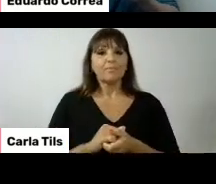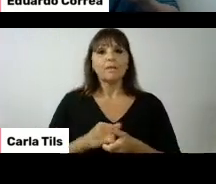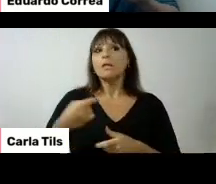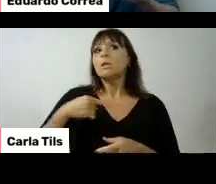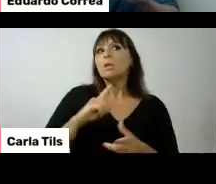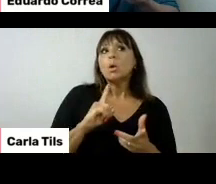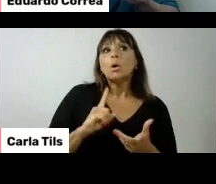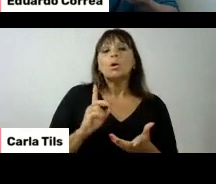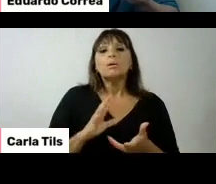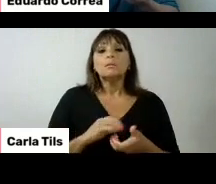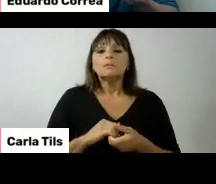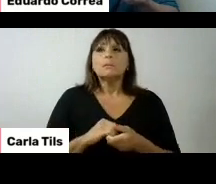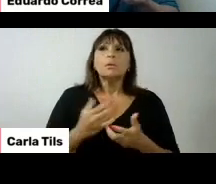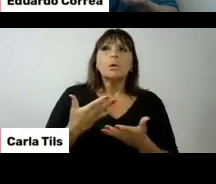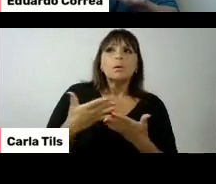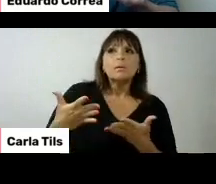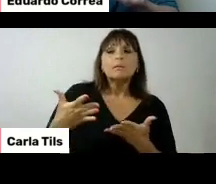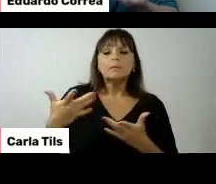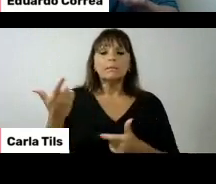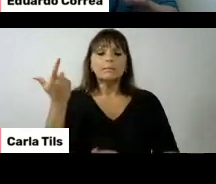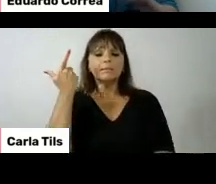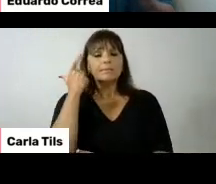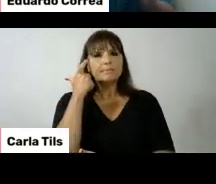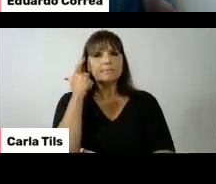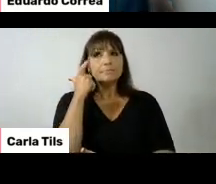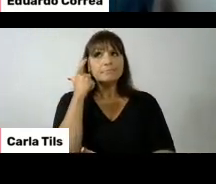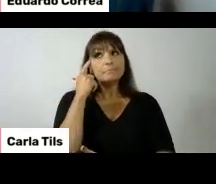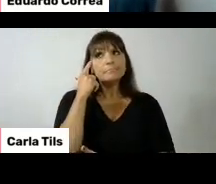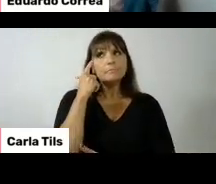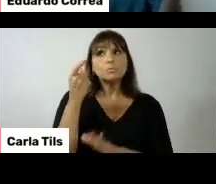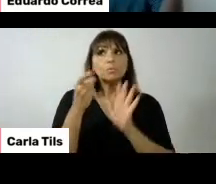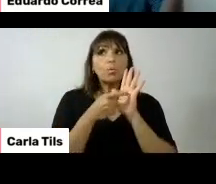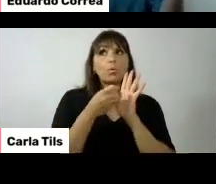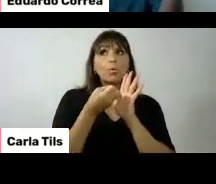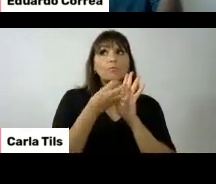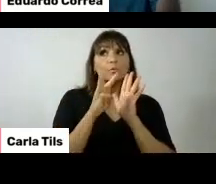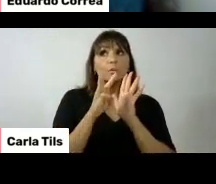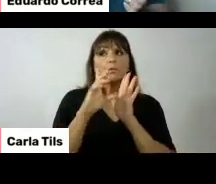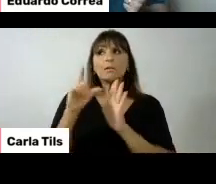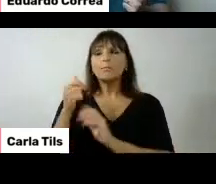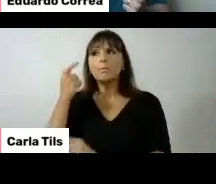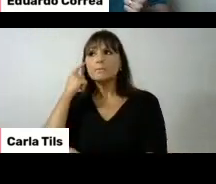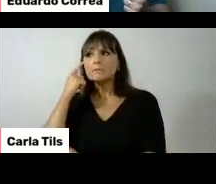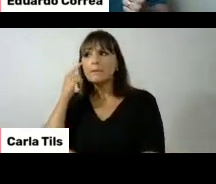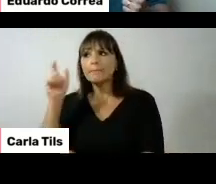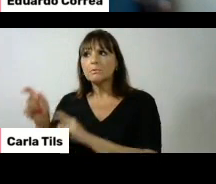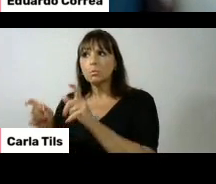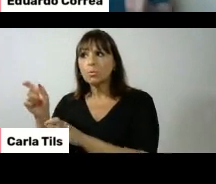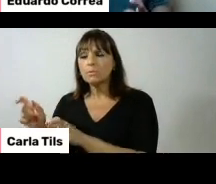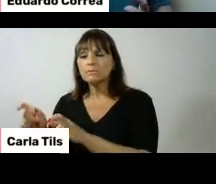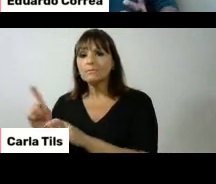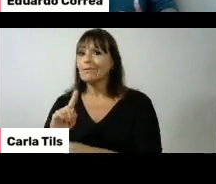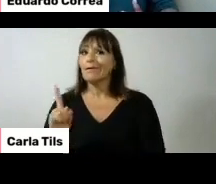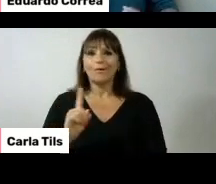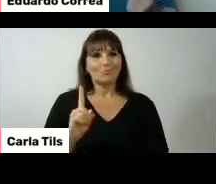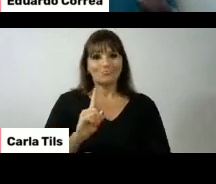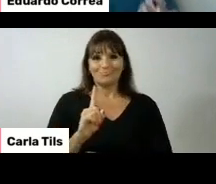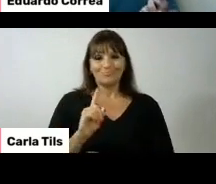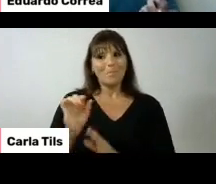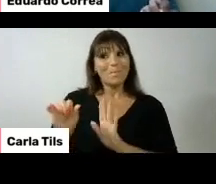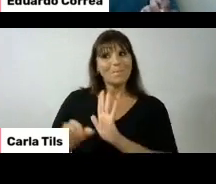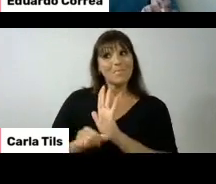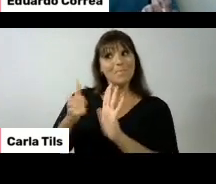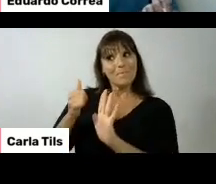iniciamos pensando em, eu vou começar a pensar pelo software e depois eu vou pensar nas pessoas. Não, bora começar a pensar